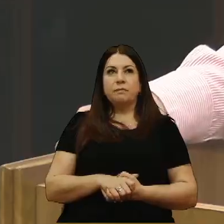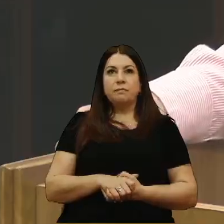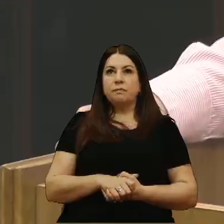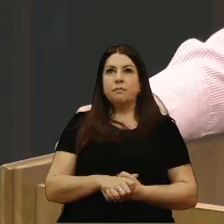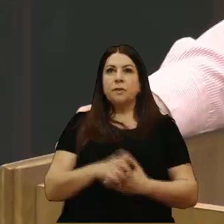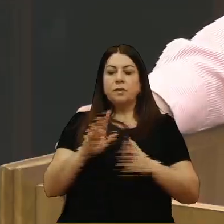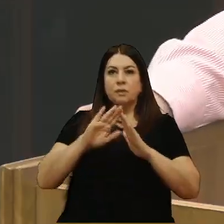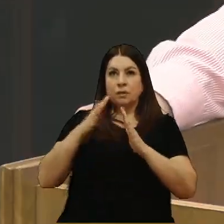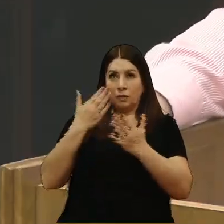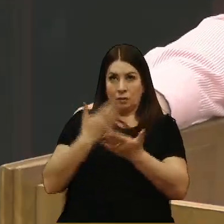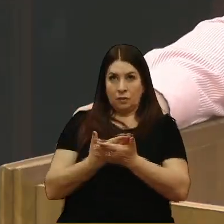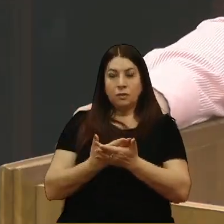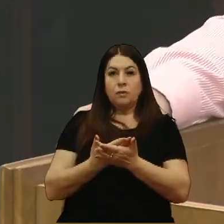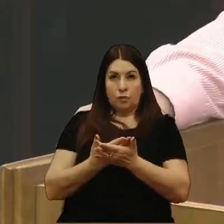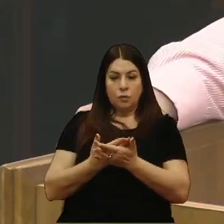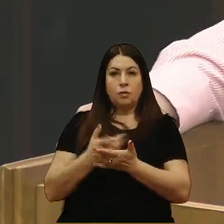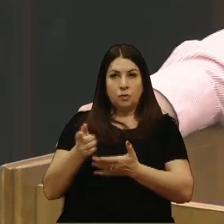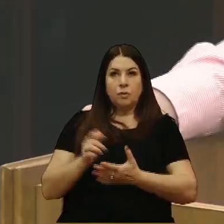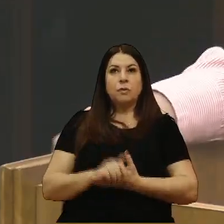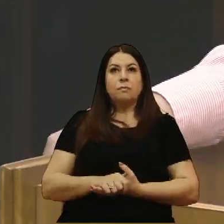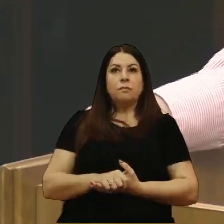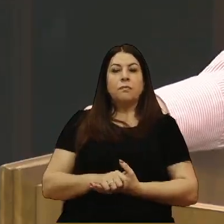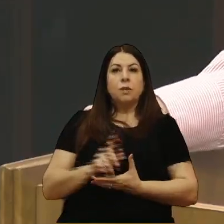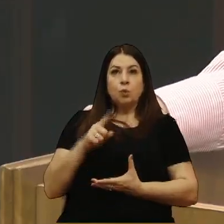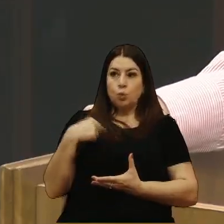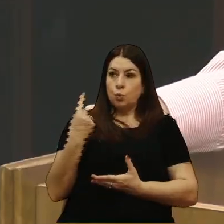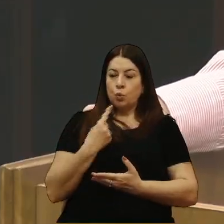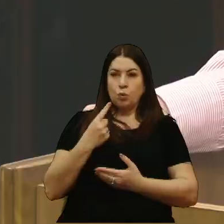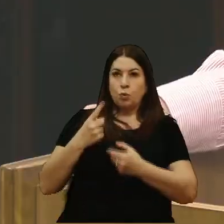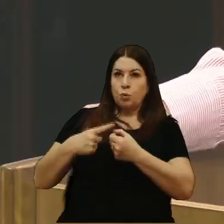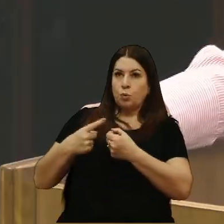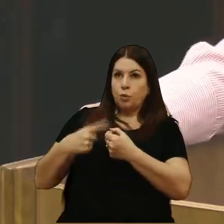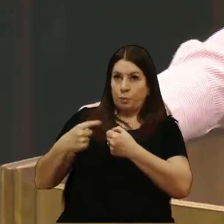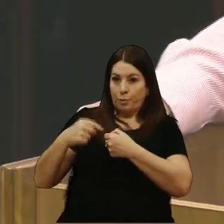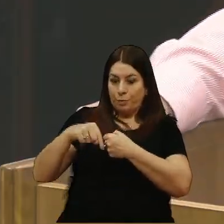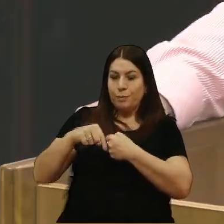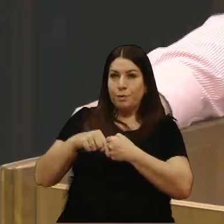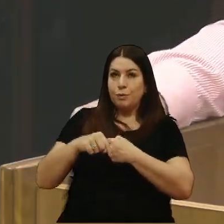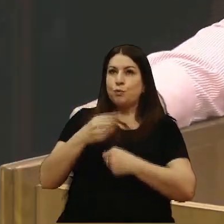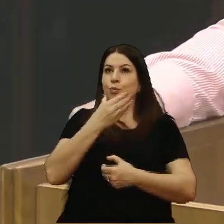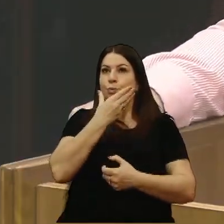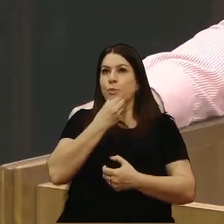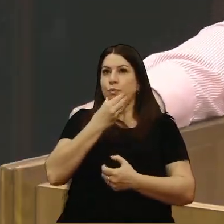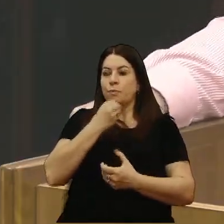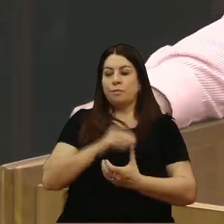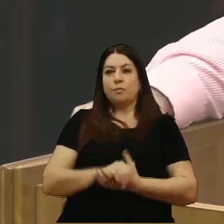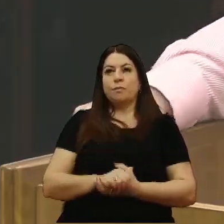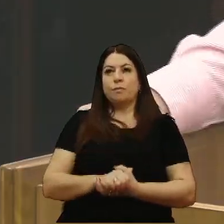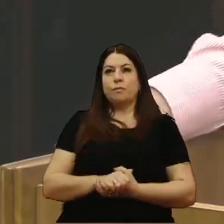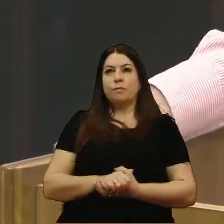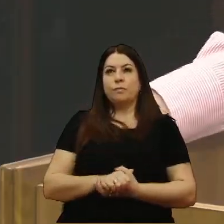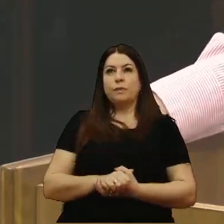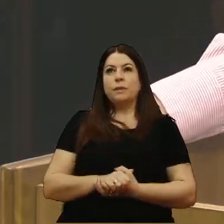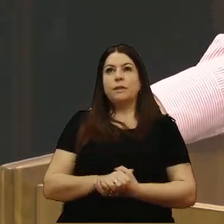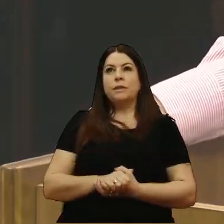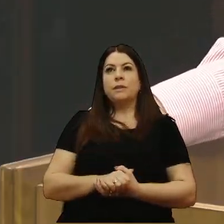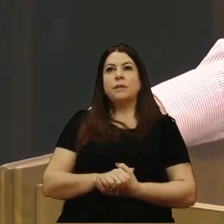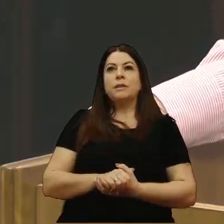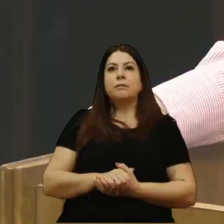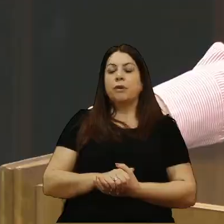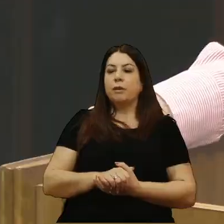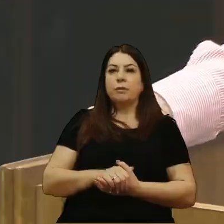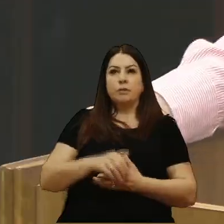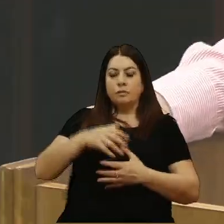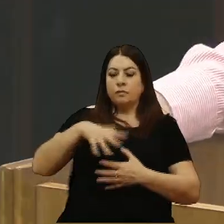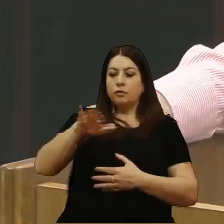Numa escola do nosso município, de um menino que foi chamado de